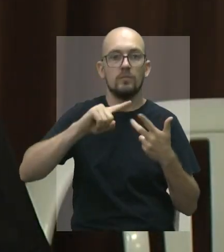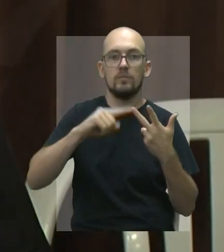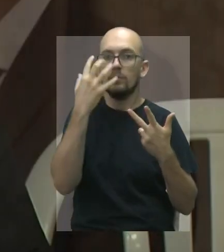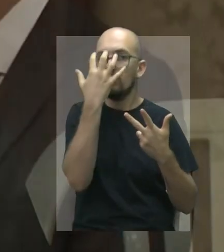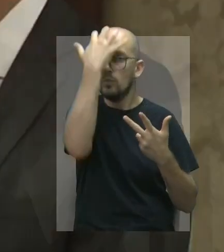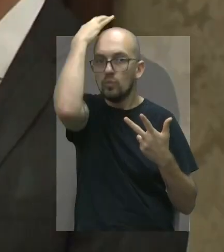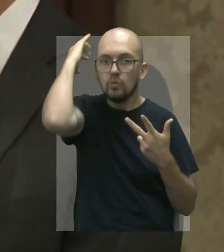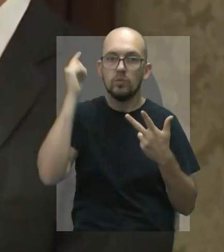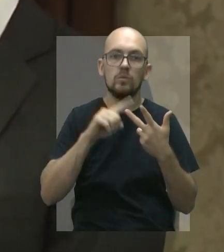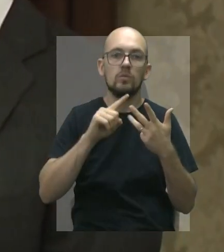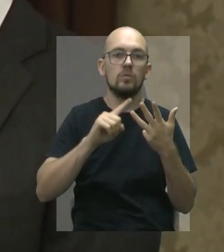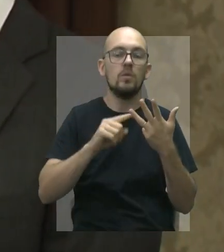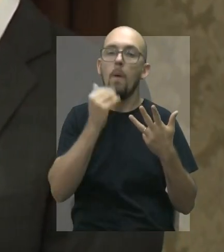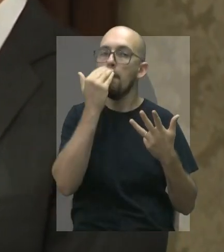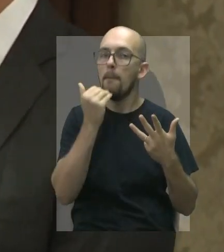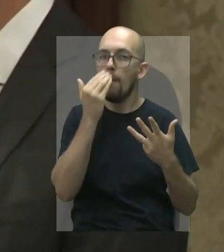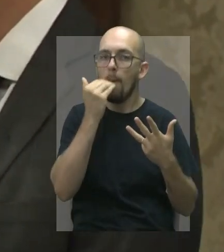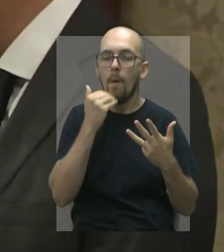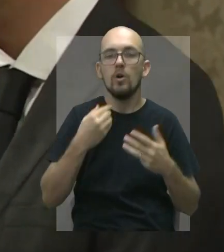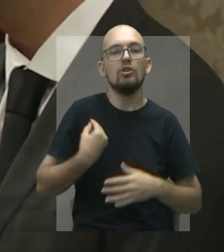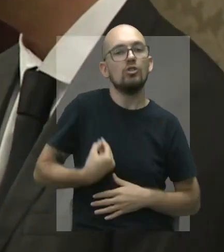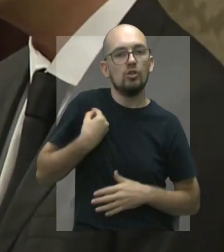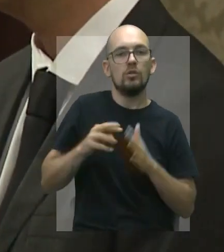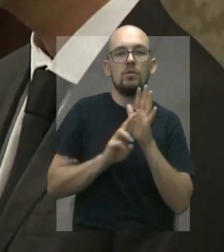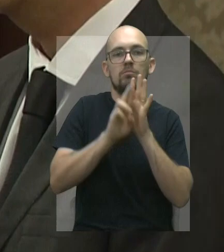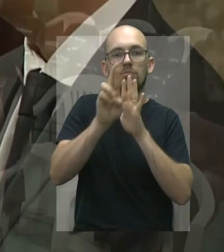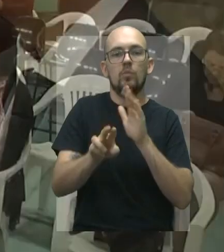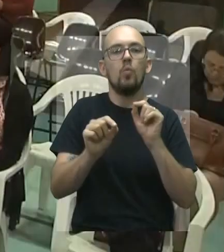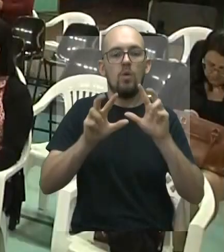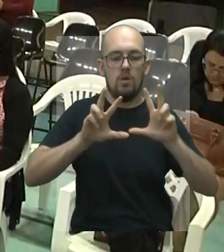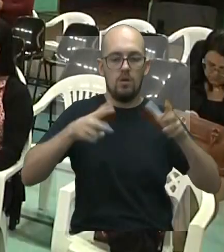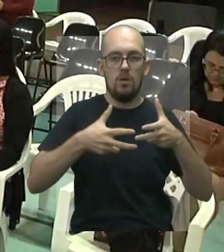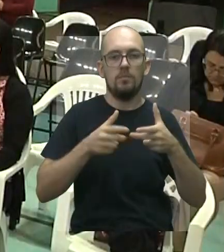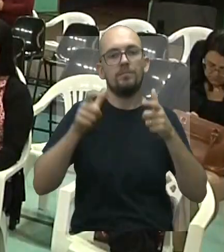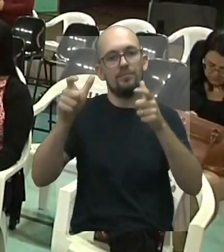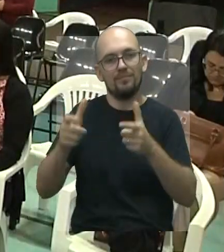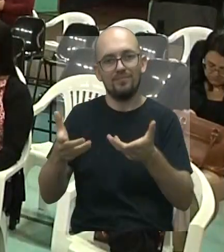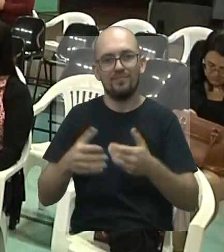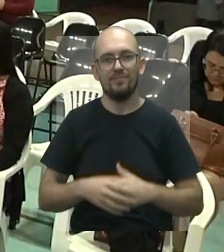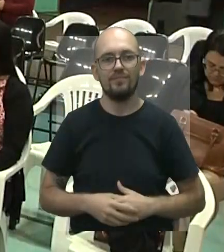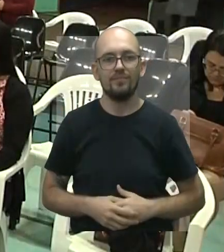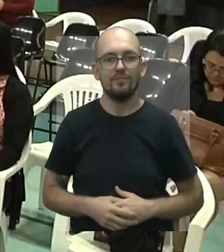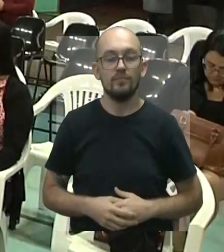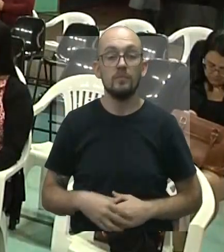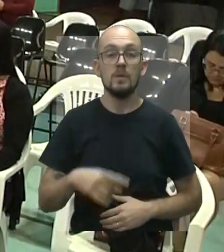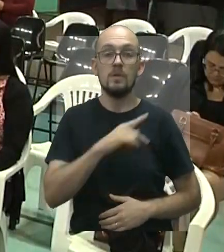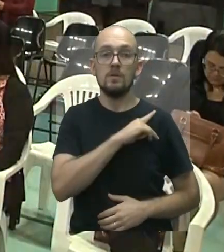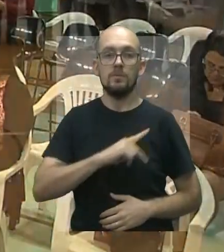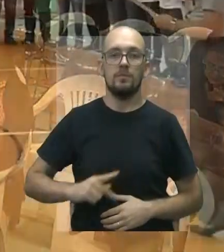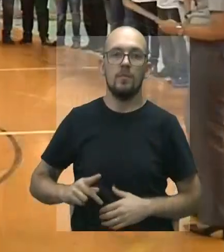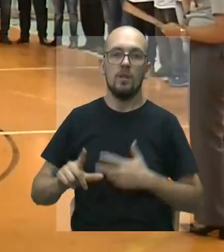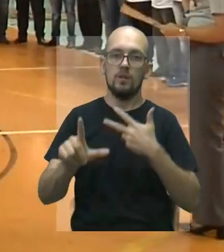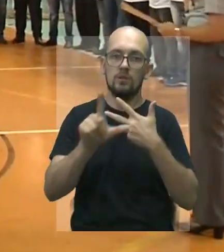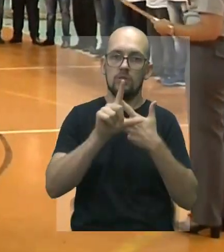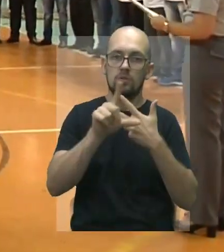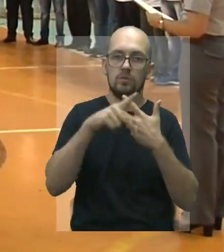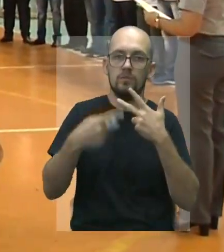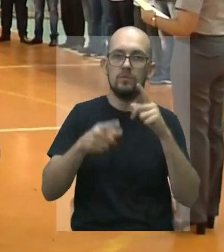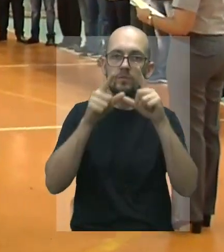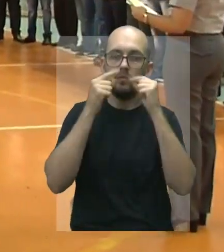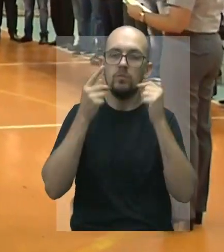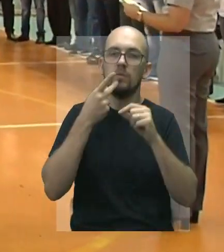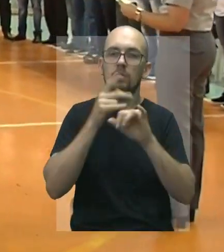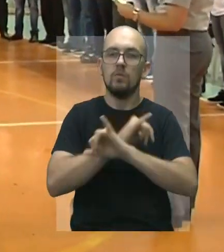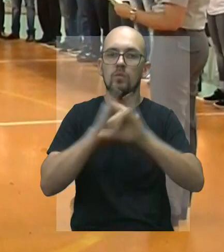Masson e José Carlos Borgo representaram a Câmara na solenidade. O presidente do Legislativo jauense ressalta